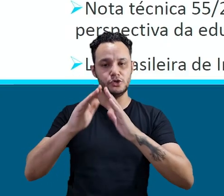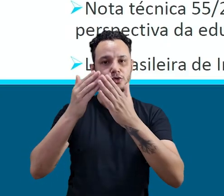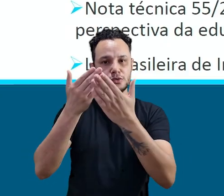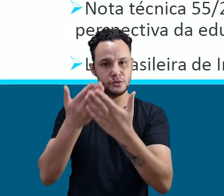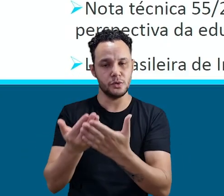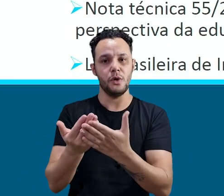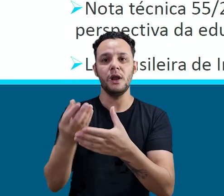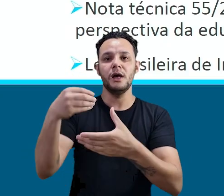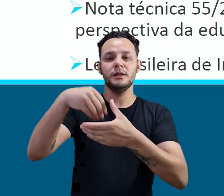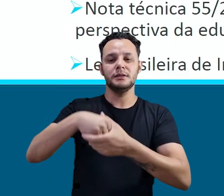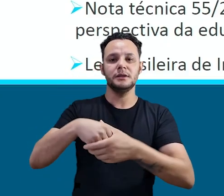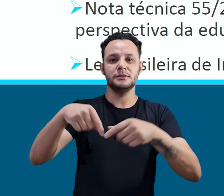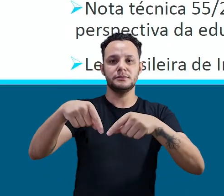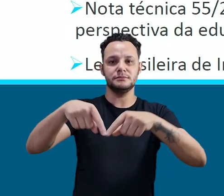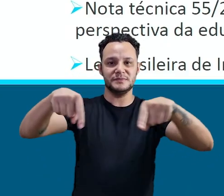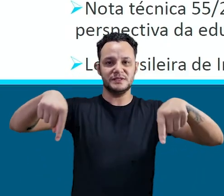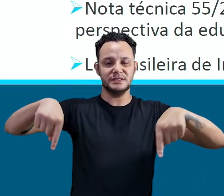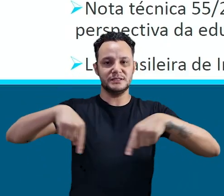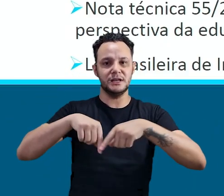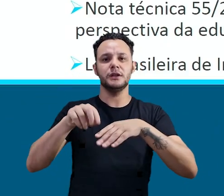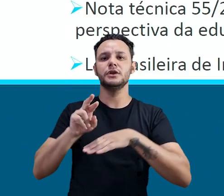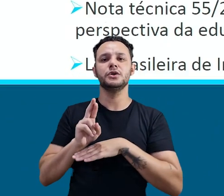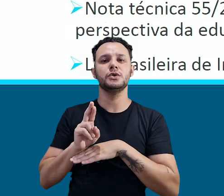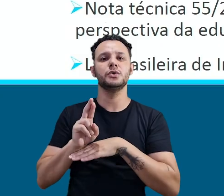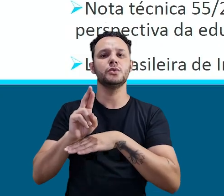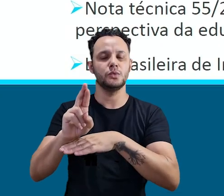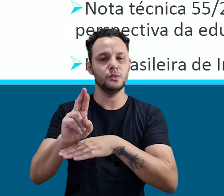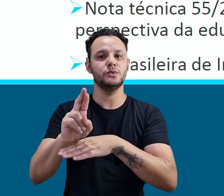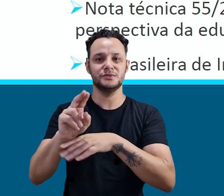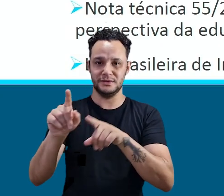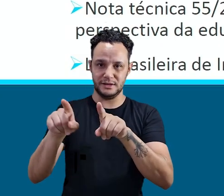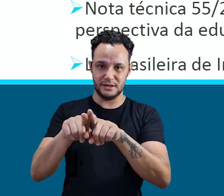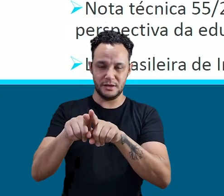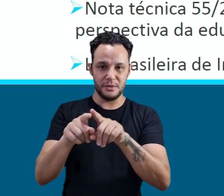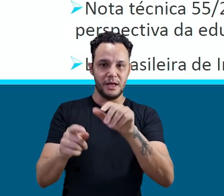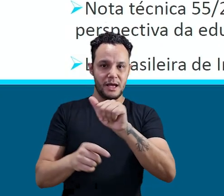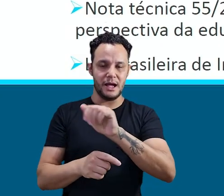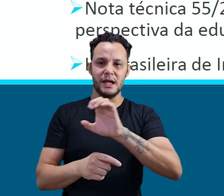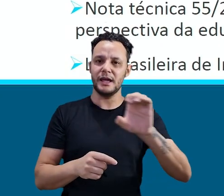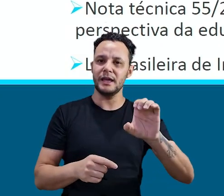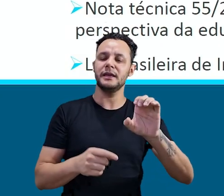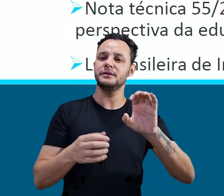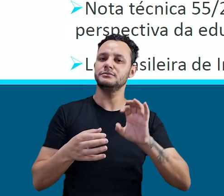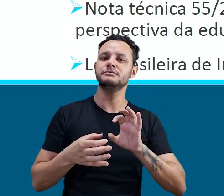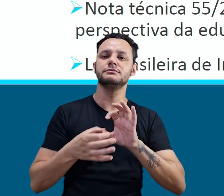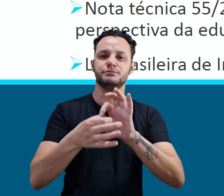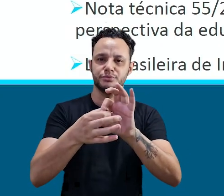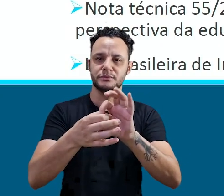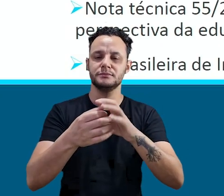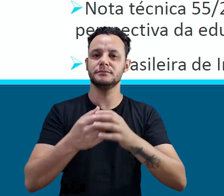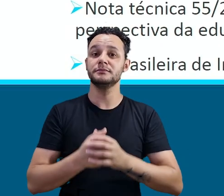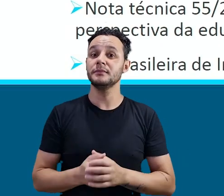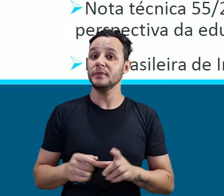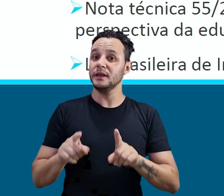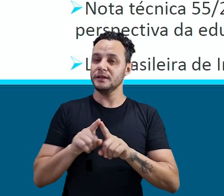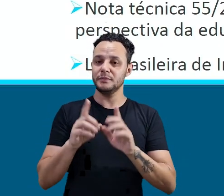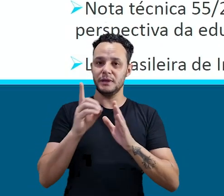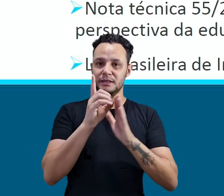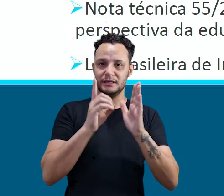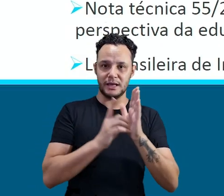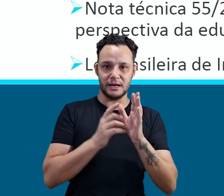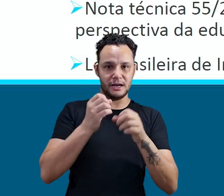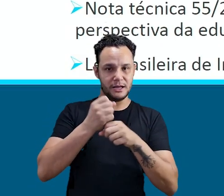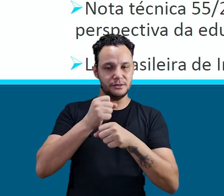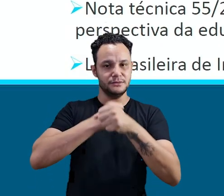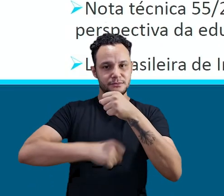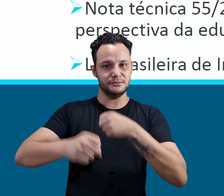institucionalização na escola, do AE na escola, tá? Para a sala de recursos e para o AE na escola. A gente tem outro